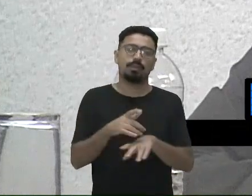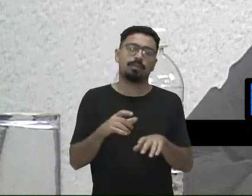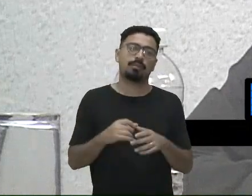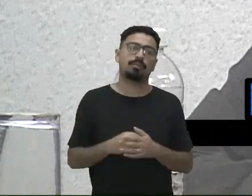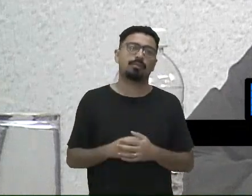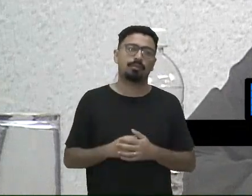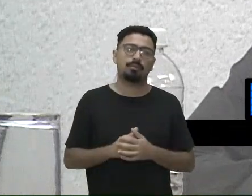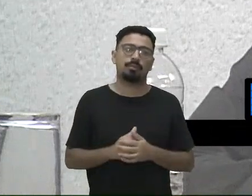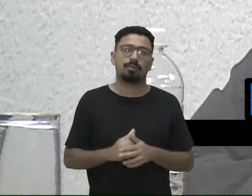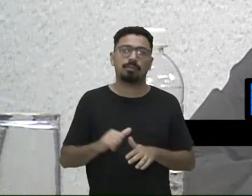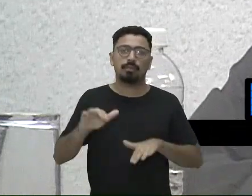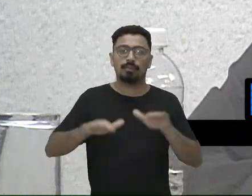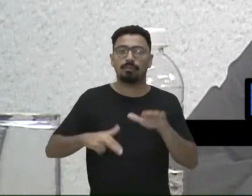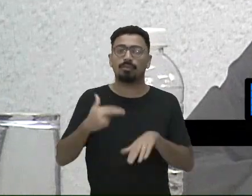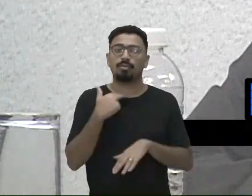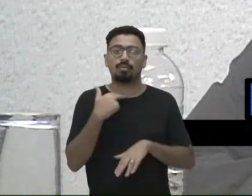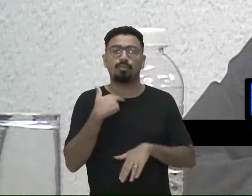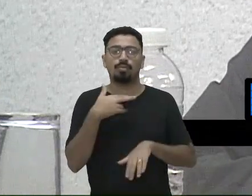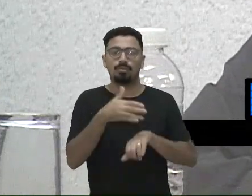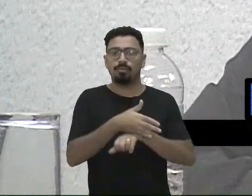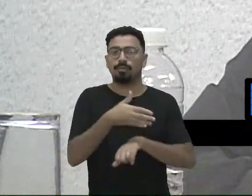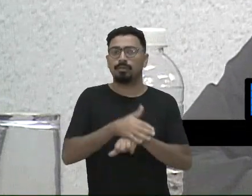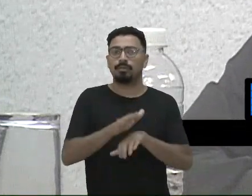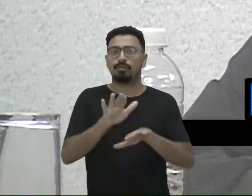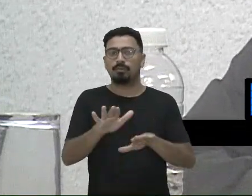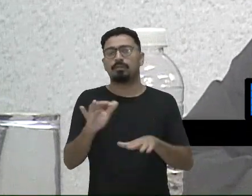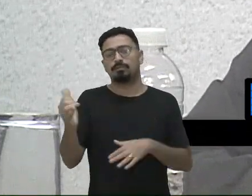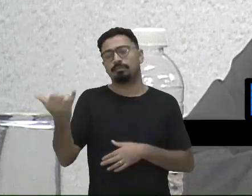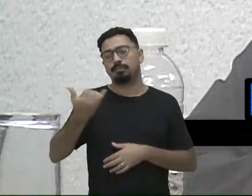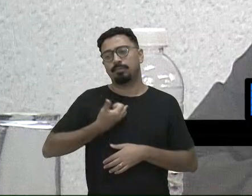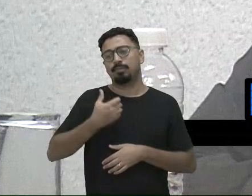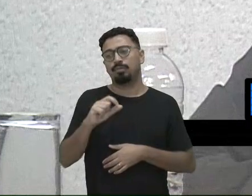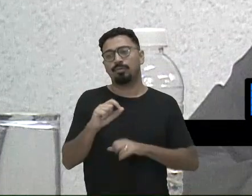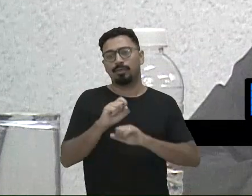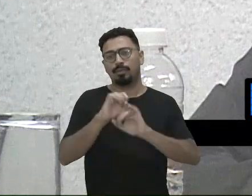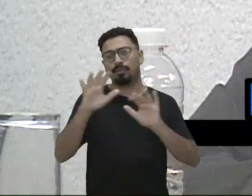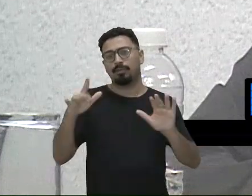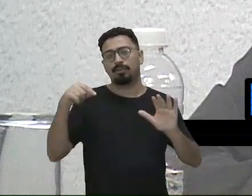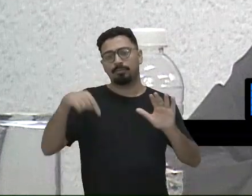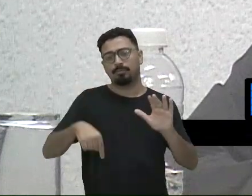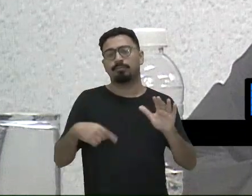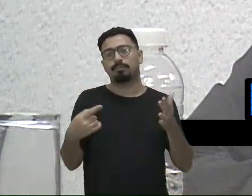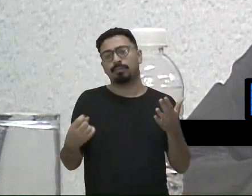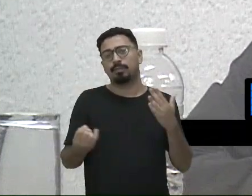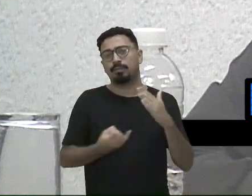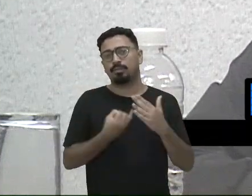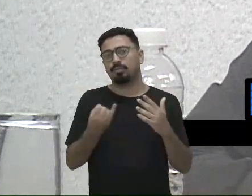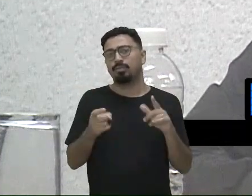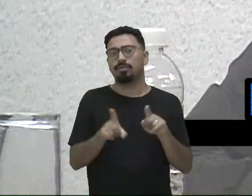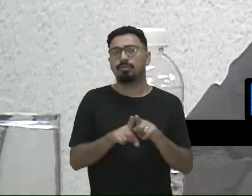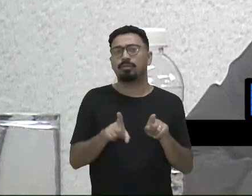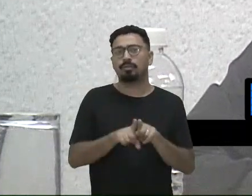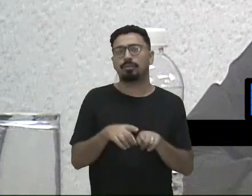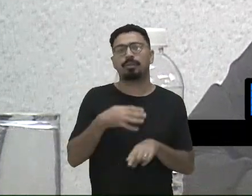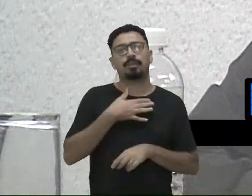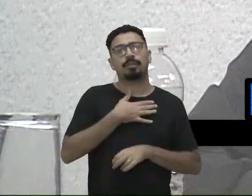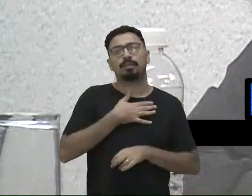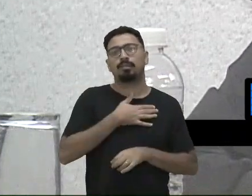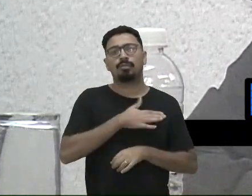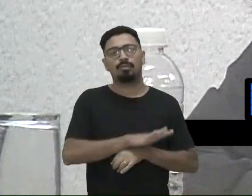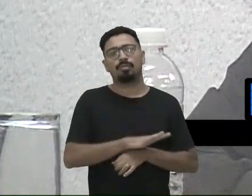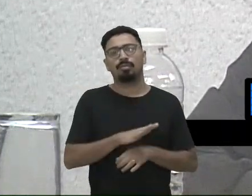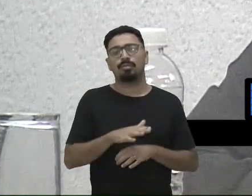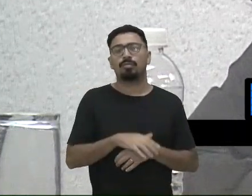não podem participar. E para mim esse é um recado muito claro dessa instituição, que não gosta quando